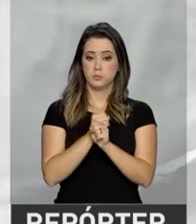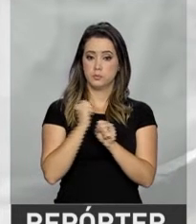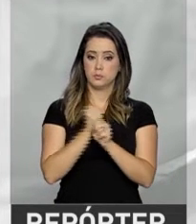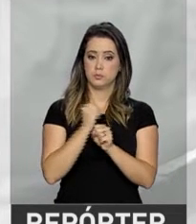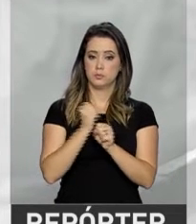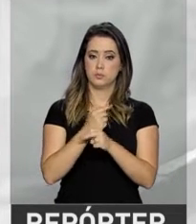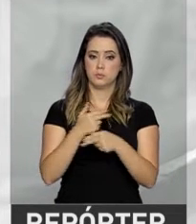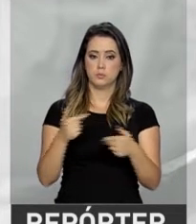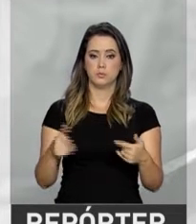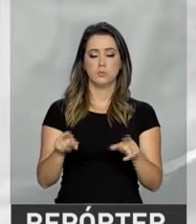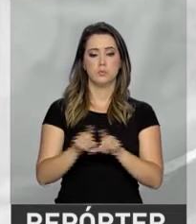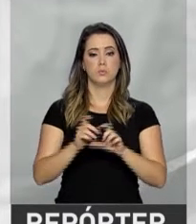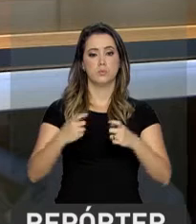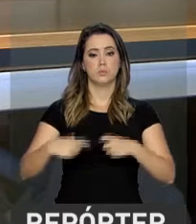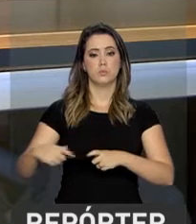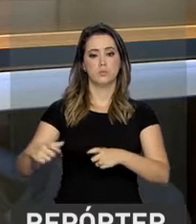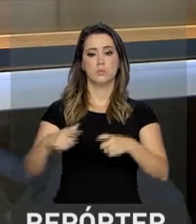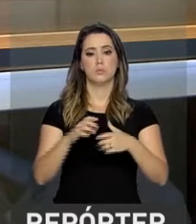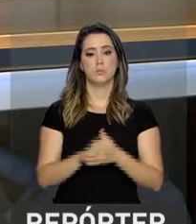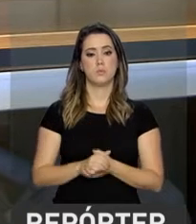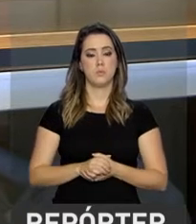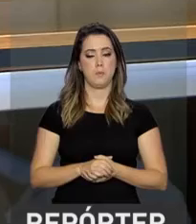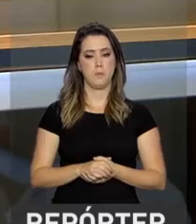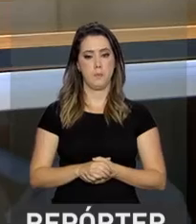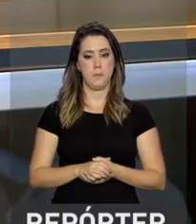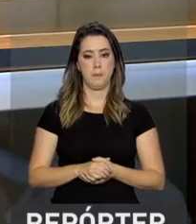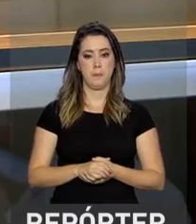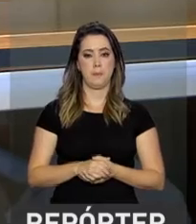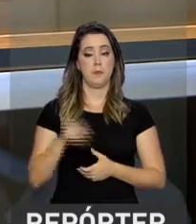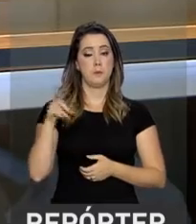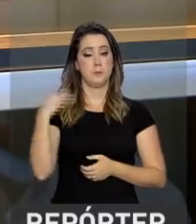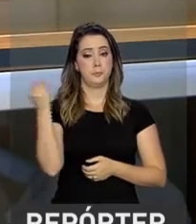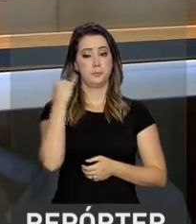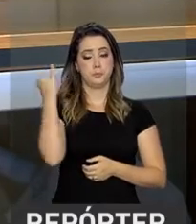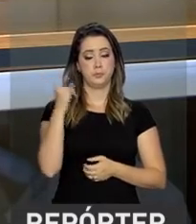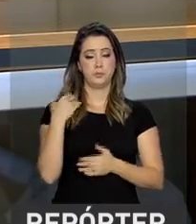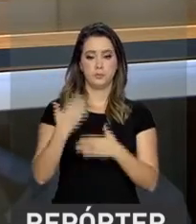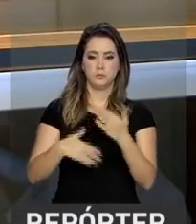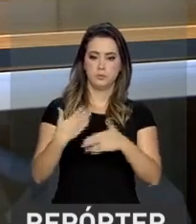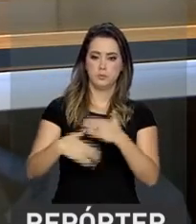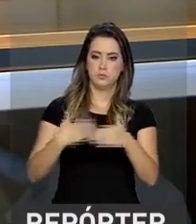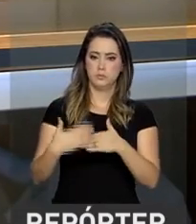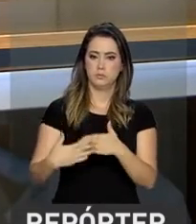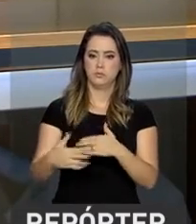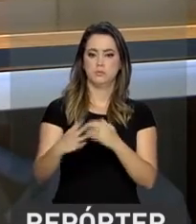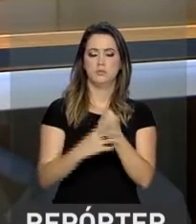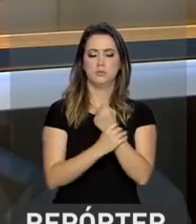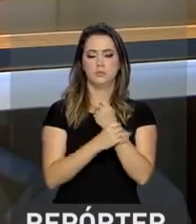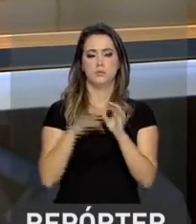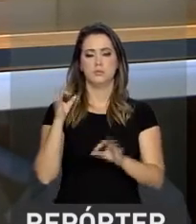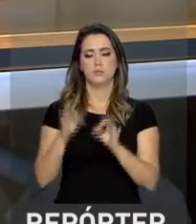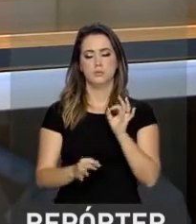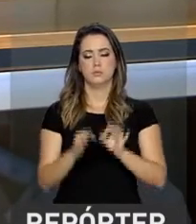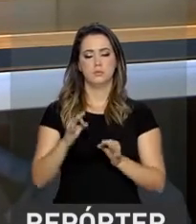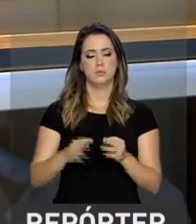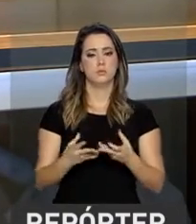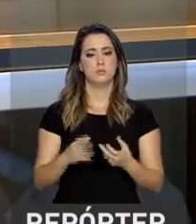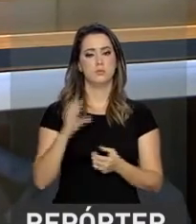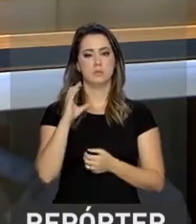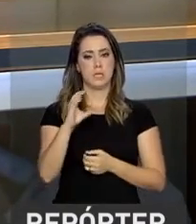infraestrutura nos assentamentos o importante é esse processo de segurança jurídica com o